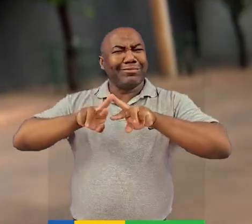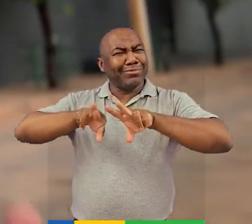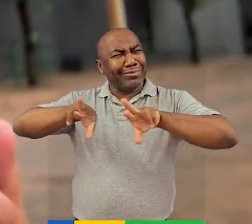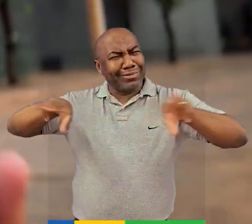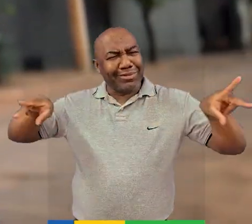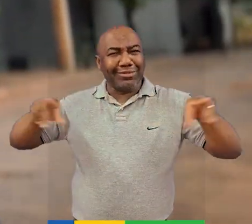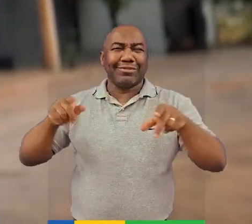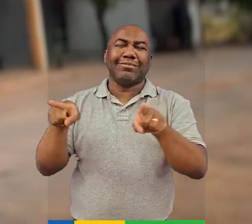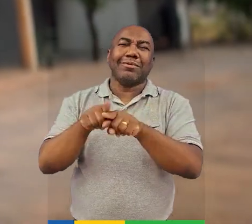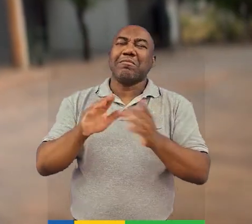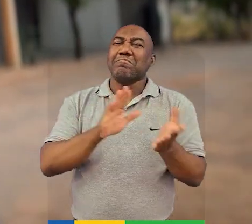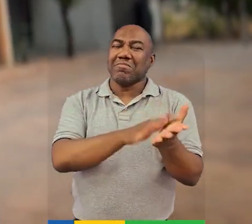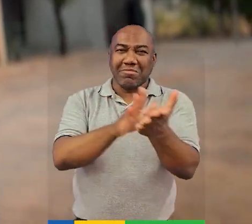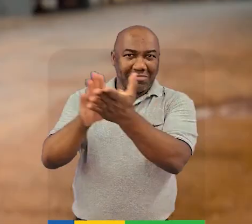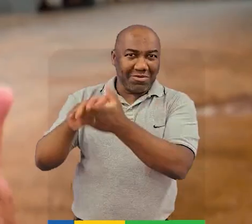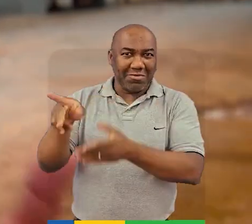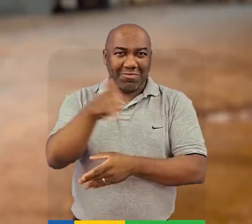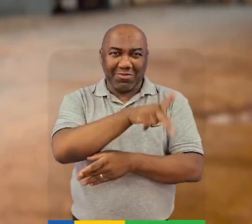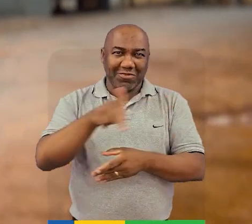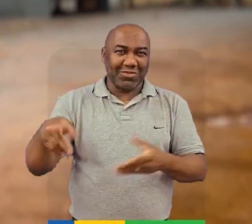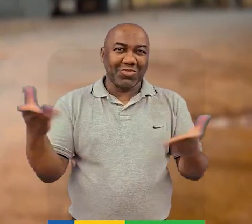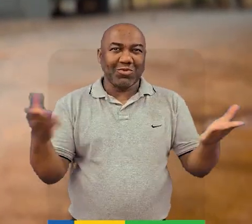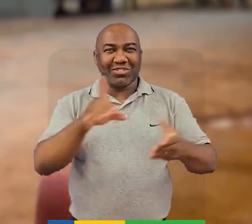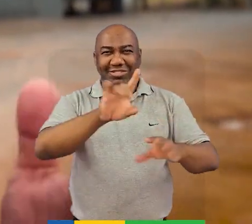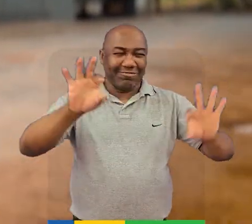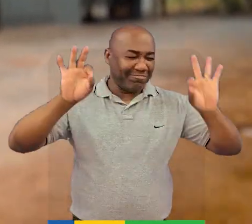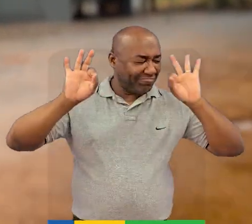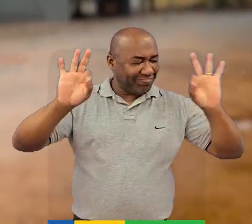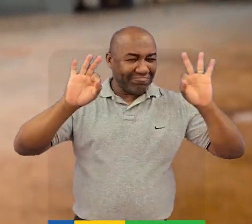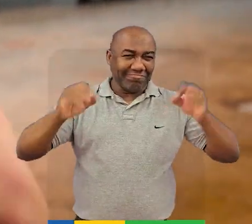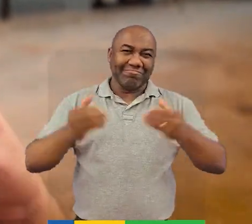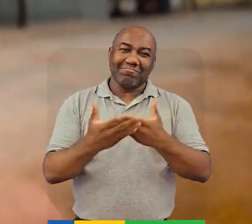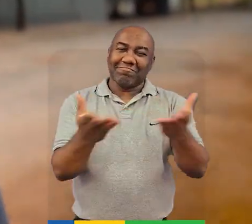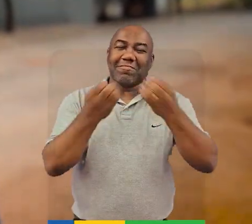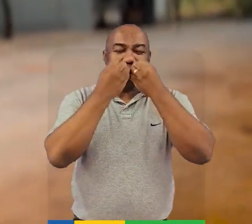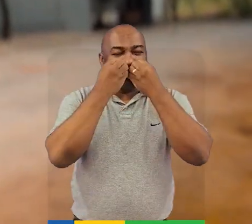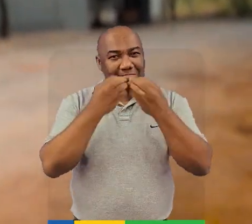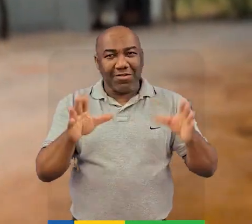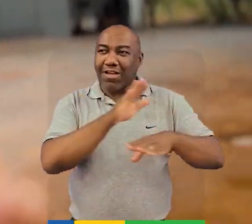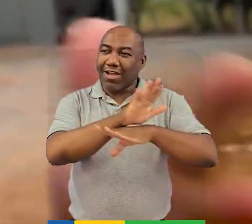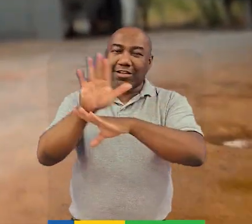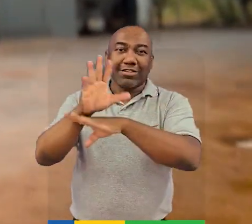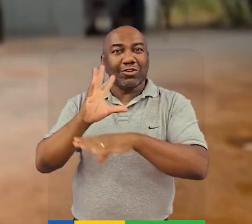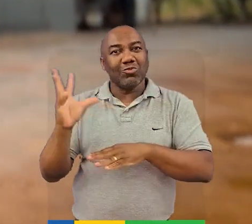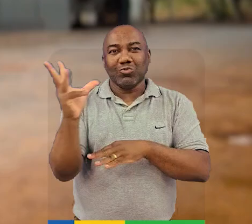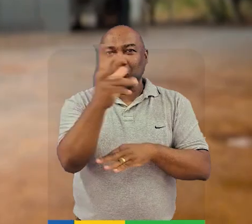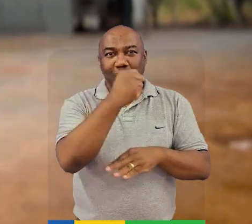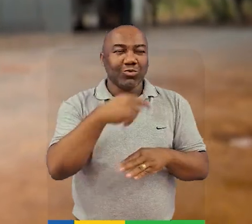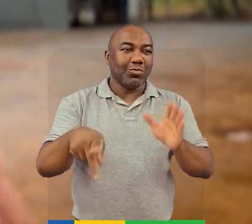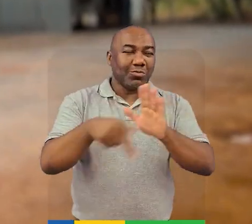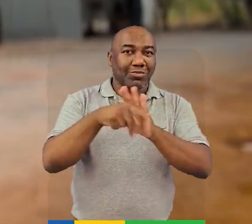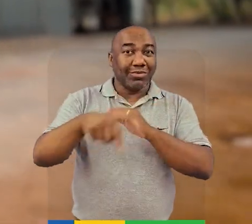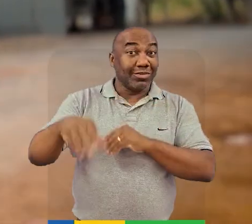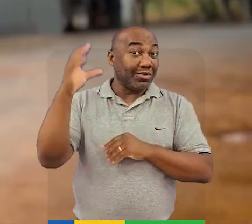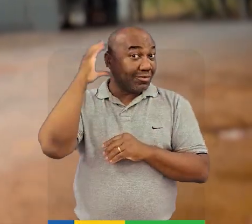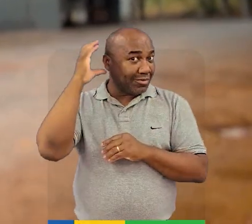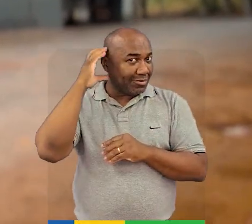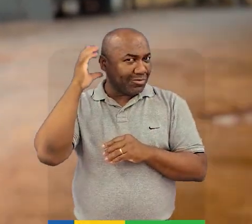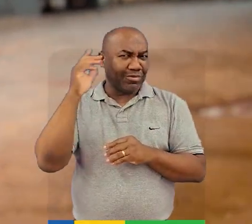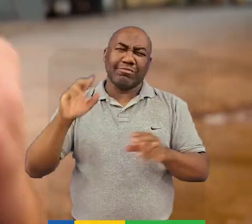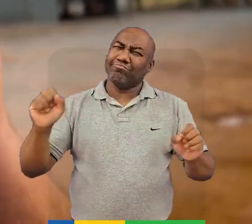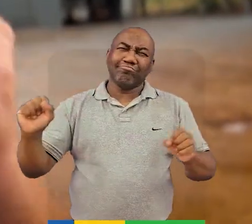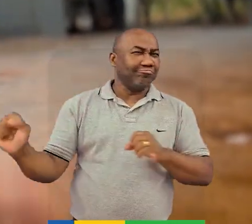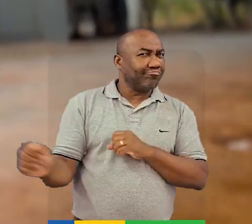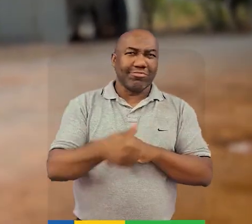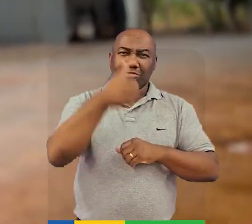aula e trazer muita tecnologia. Parabéns, professor, pelo seu dia. Tamo junto e vamos ajudar a educação no nosso